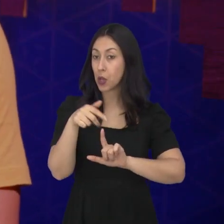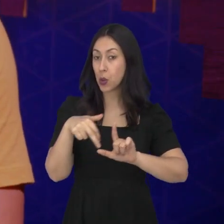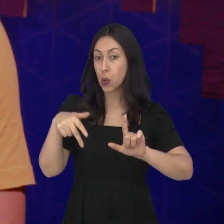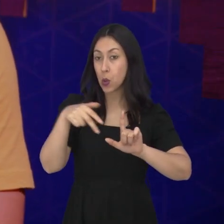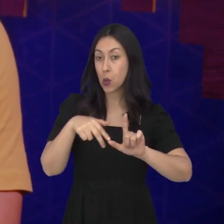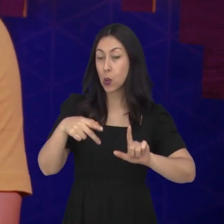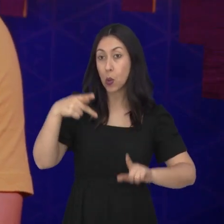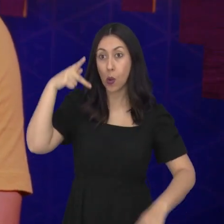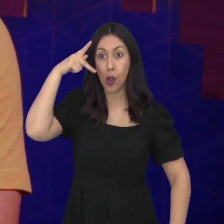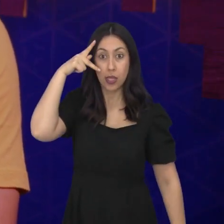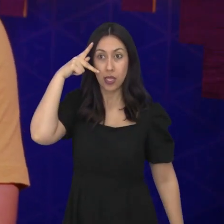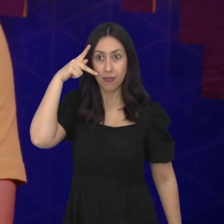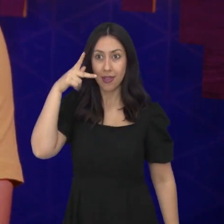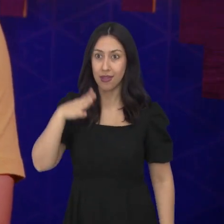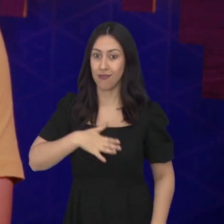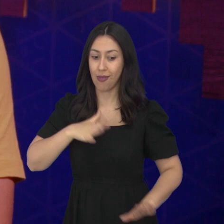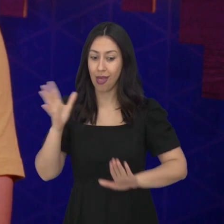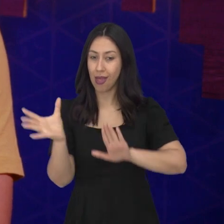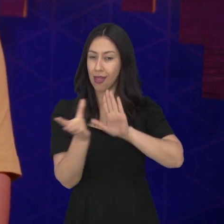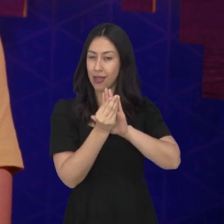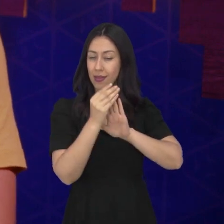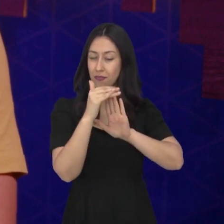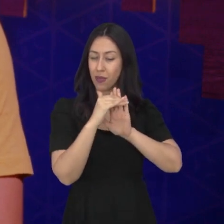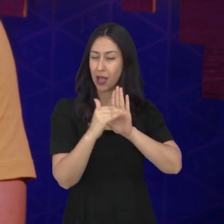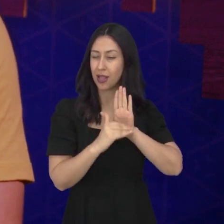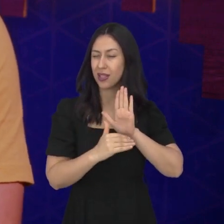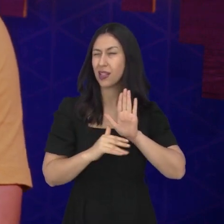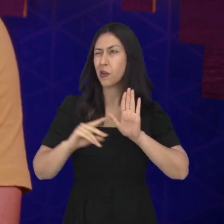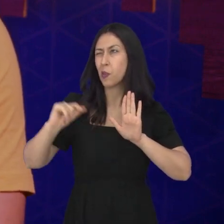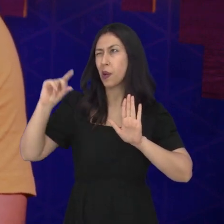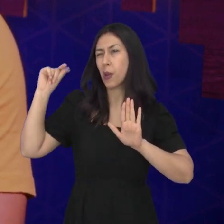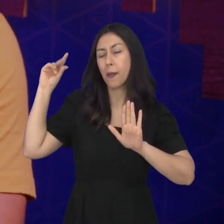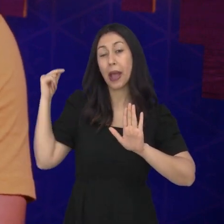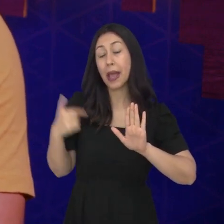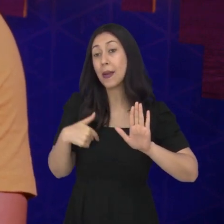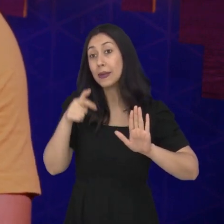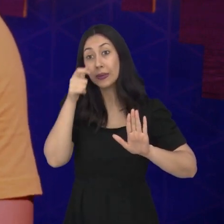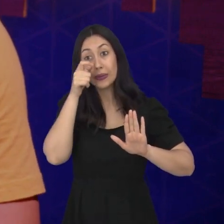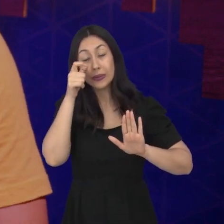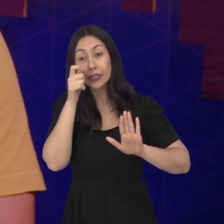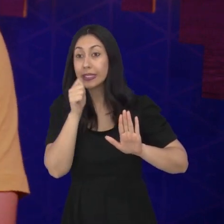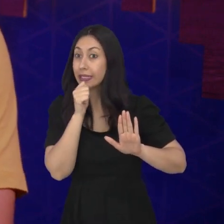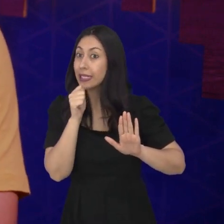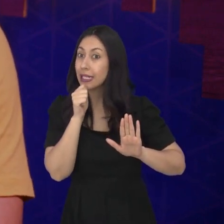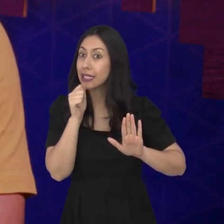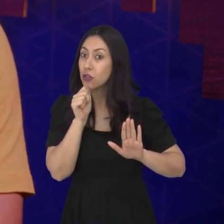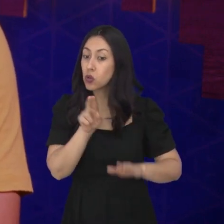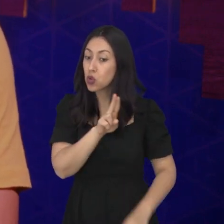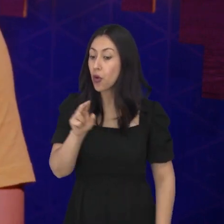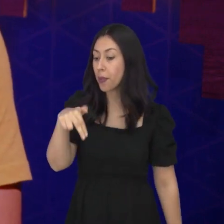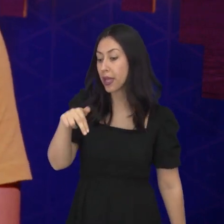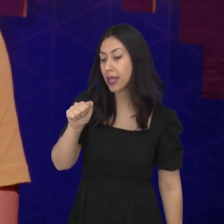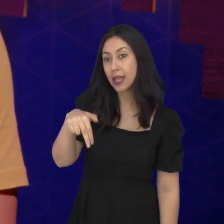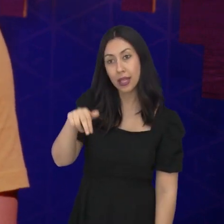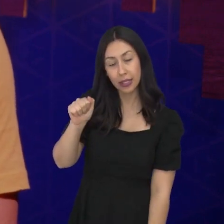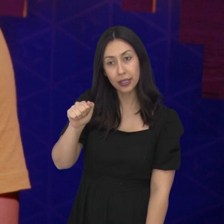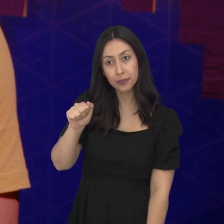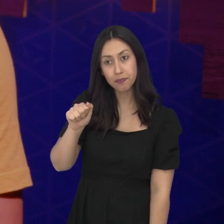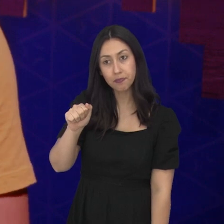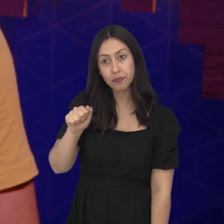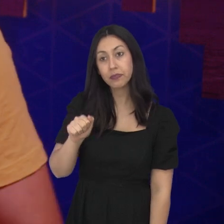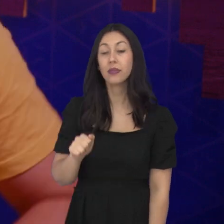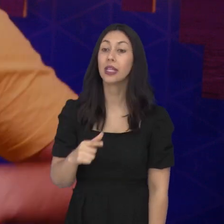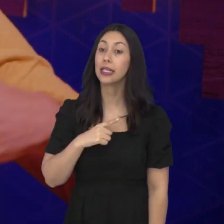também, um anime que tá na minha lista há muito tempo para eu assistir, ainda não consegui assistir. Ele chama Nana,